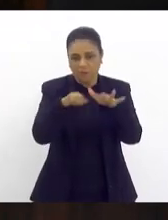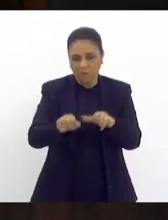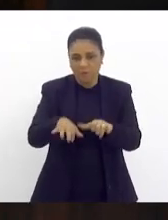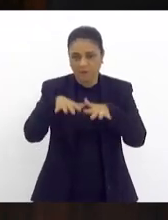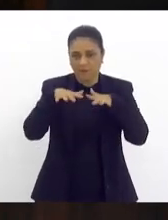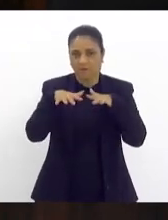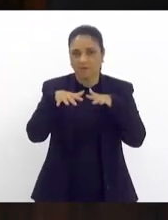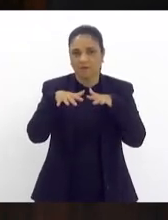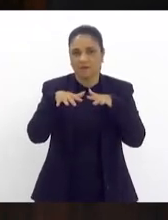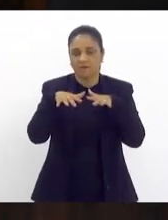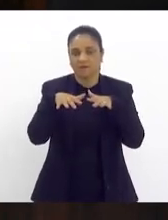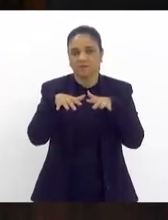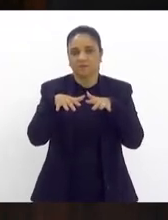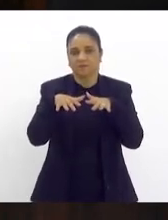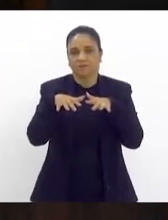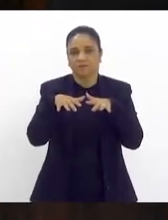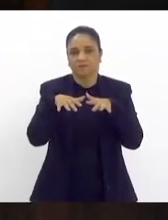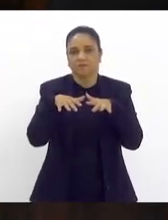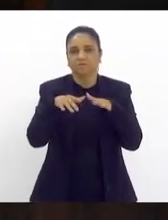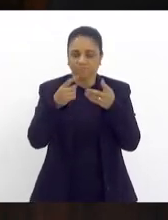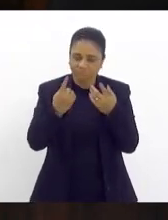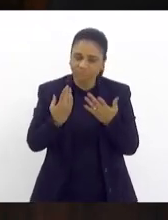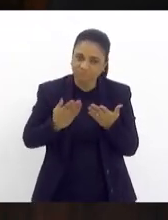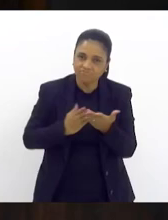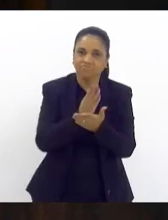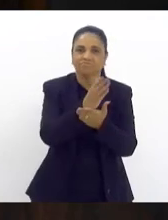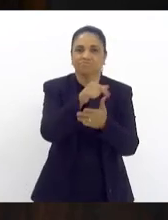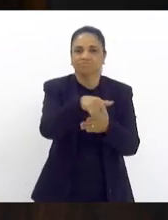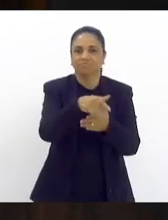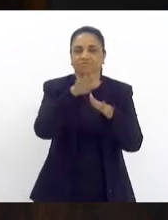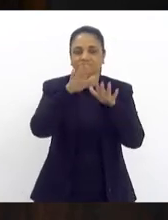de plenário comparecer favorável